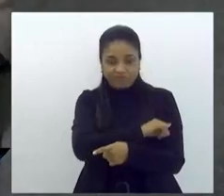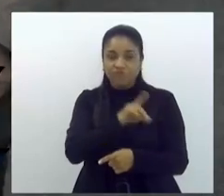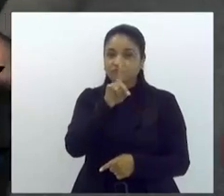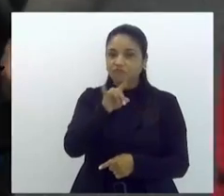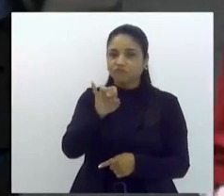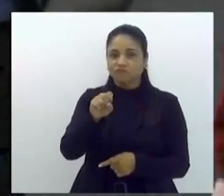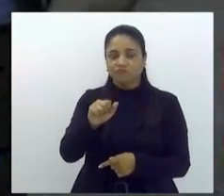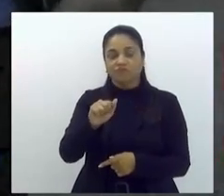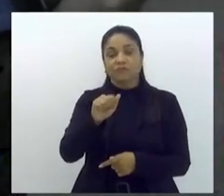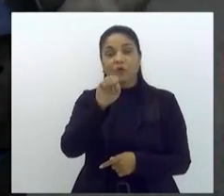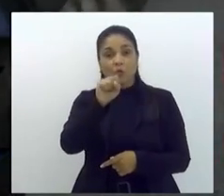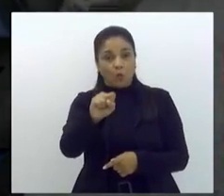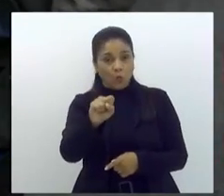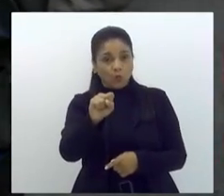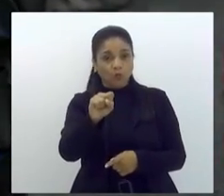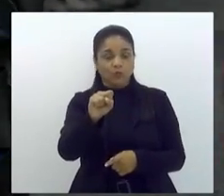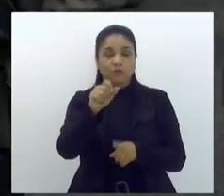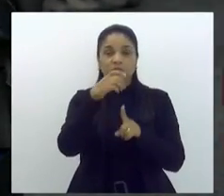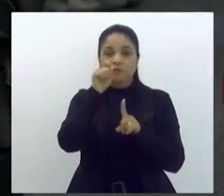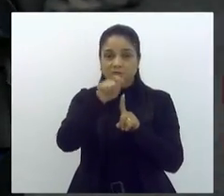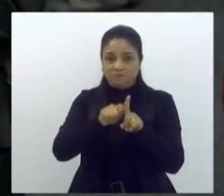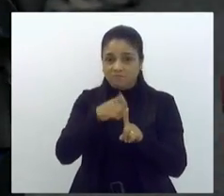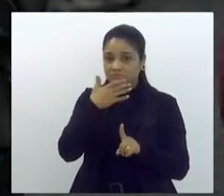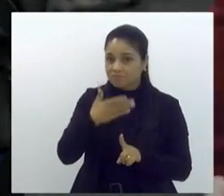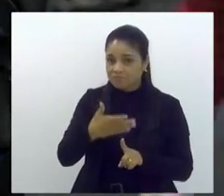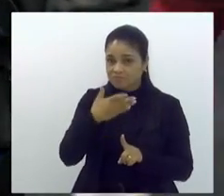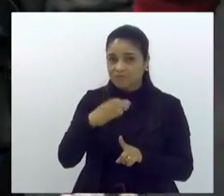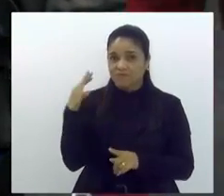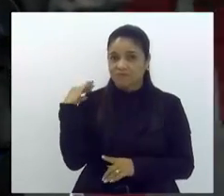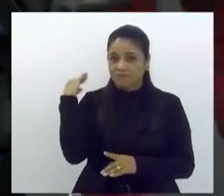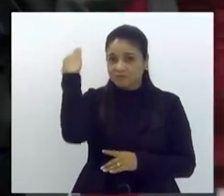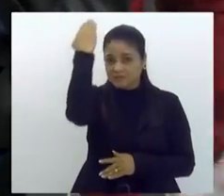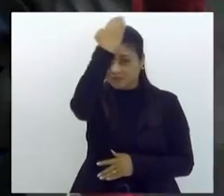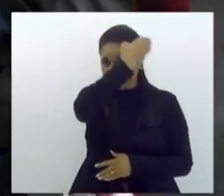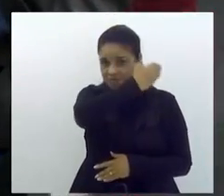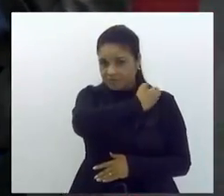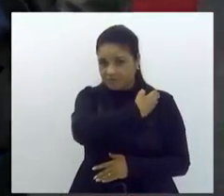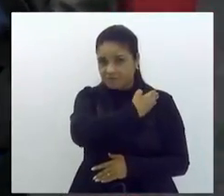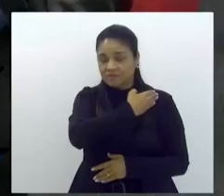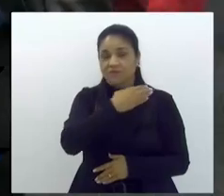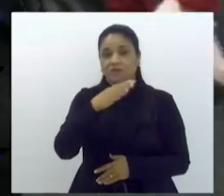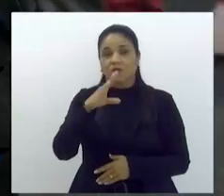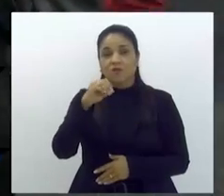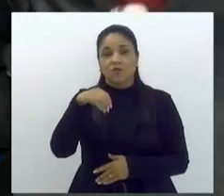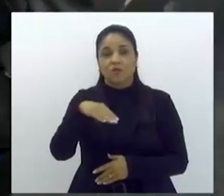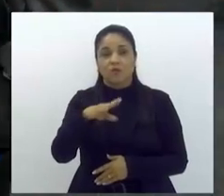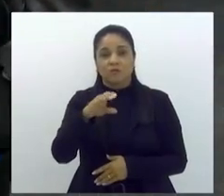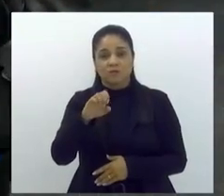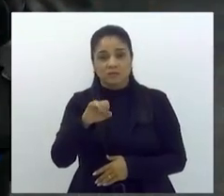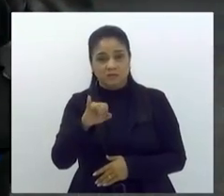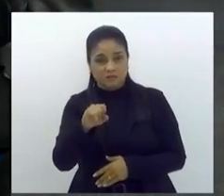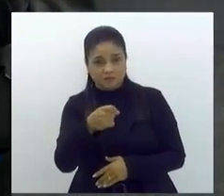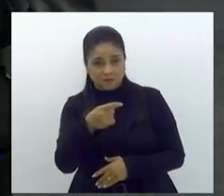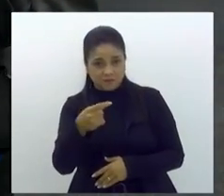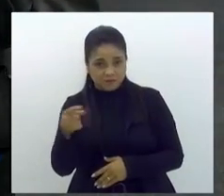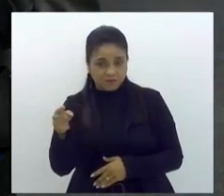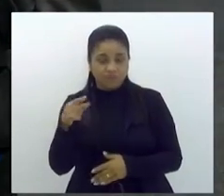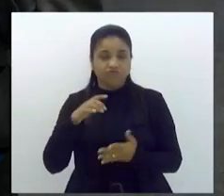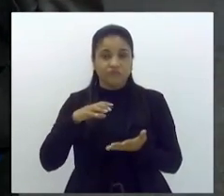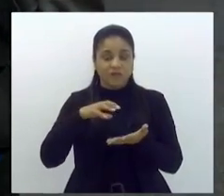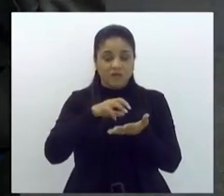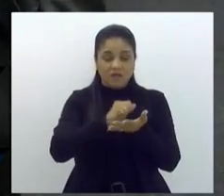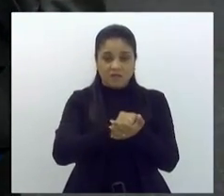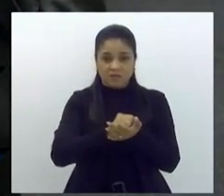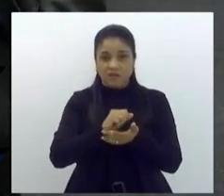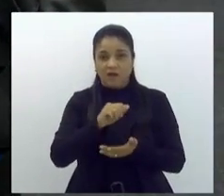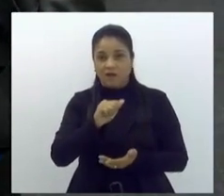dezembro homenageando Nossa Senhora da Imaculada Conceição e quero agradecer também senhor presidente registrar aqui em ata que hoje é